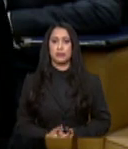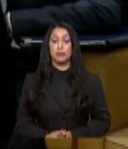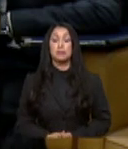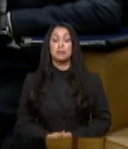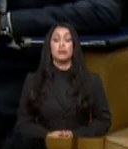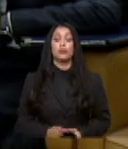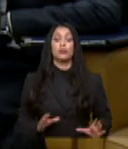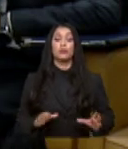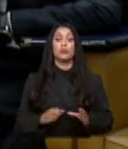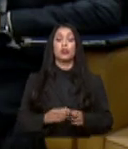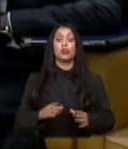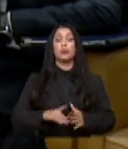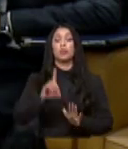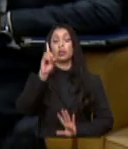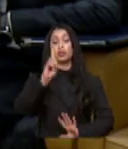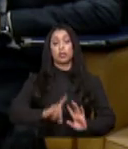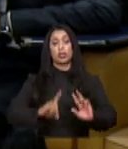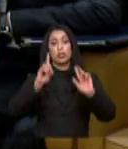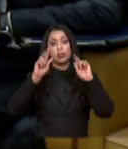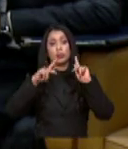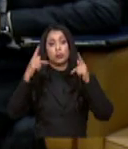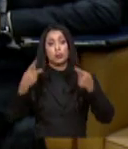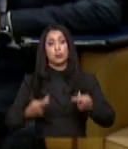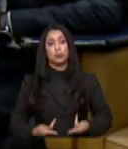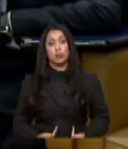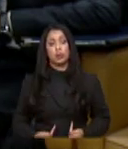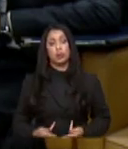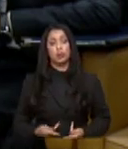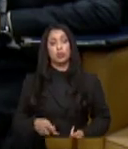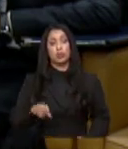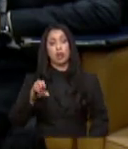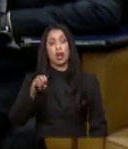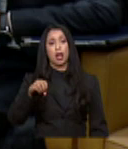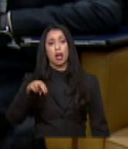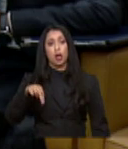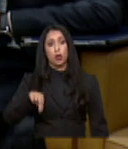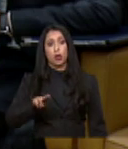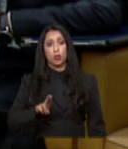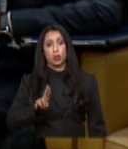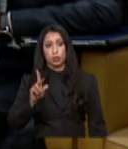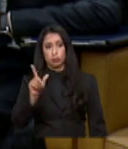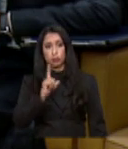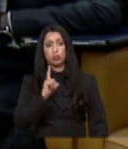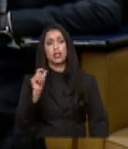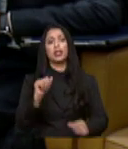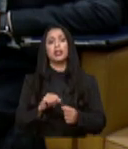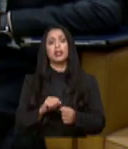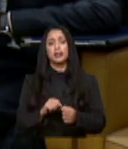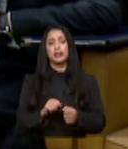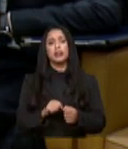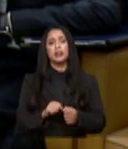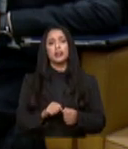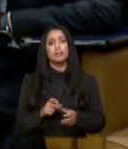que o Comitê de Direitos Humanos da ONU tem produzido,